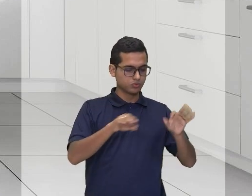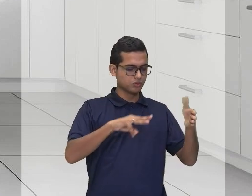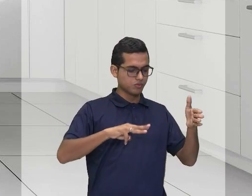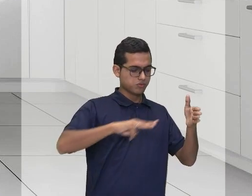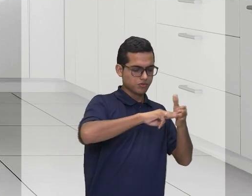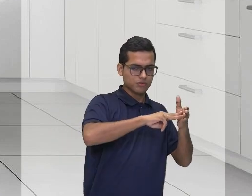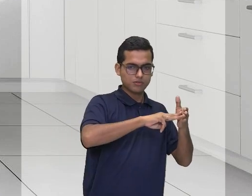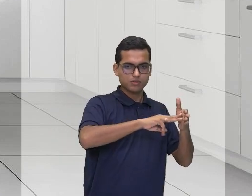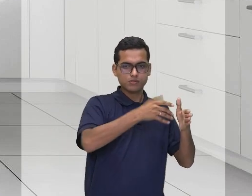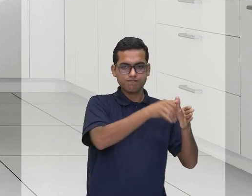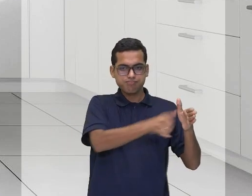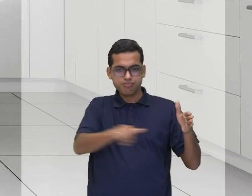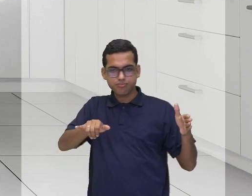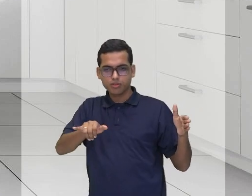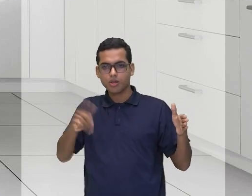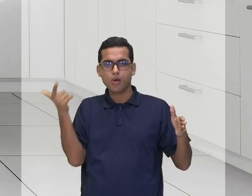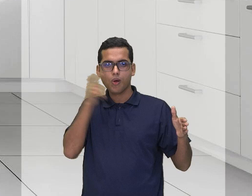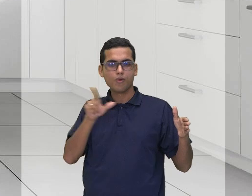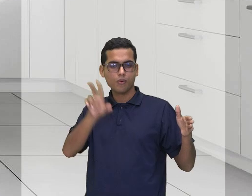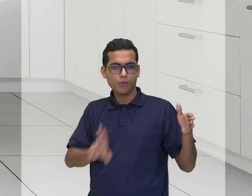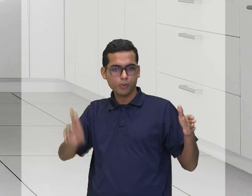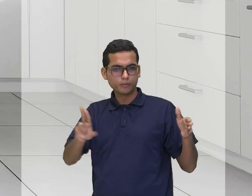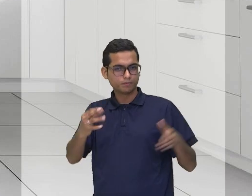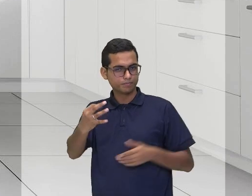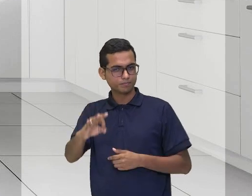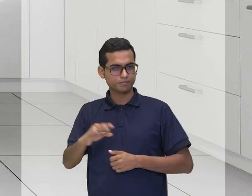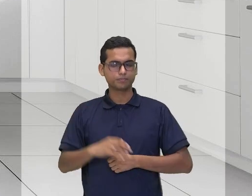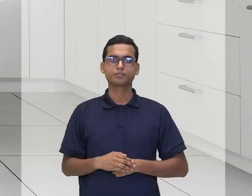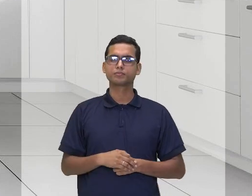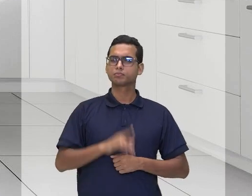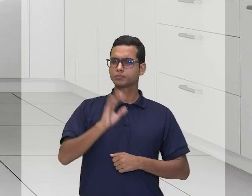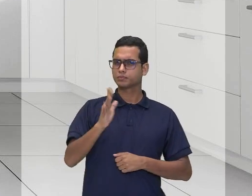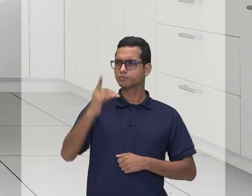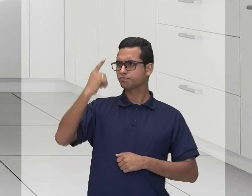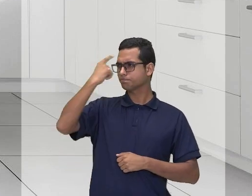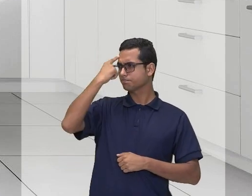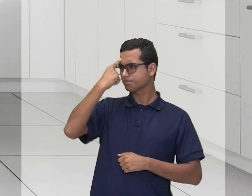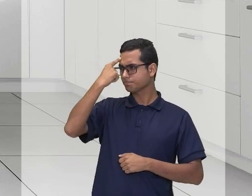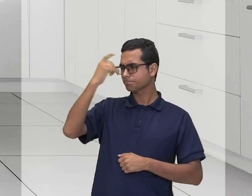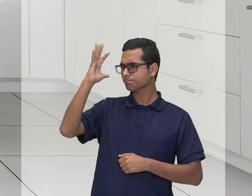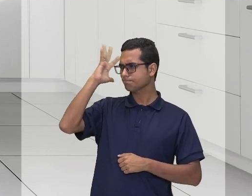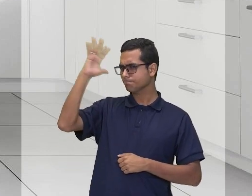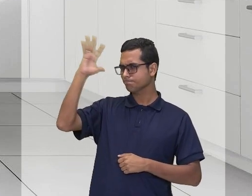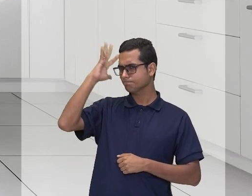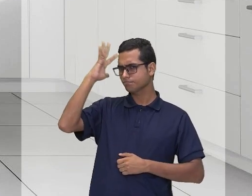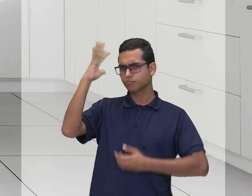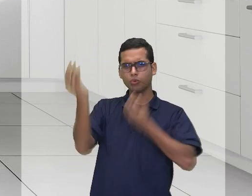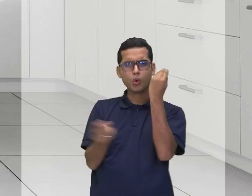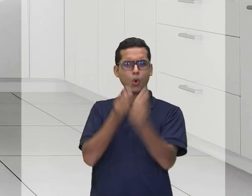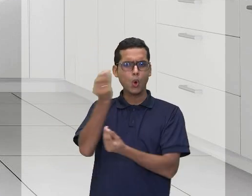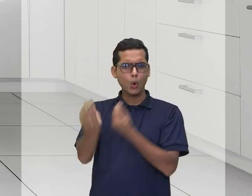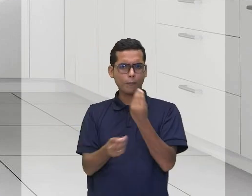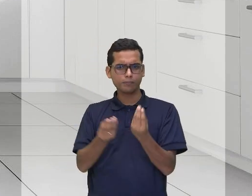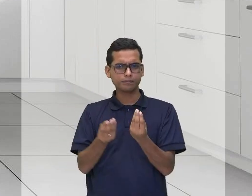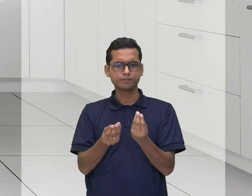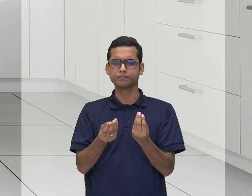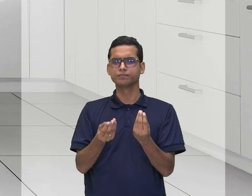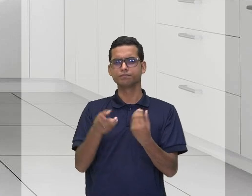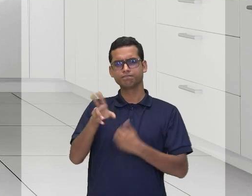função. Mas você já se parou para perguntar, né, como que eles funcionam?